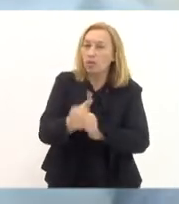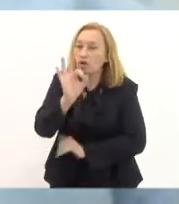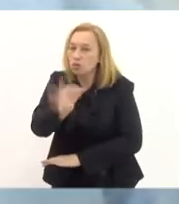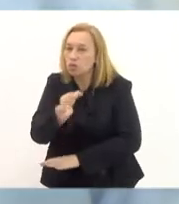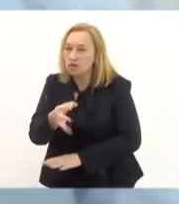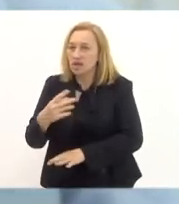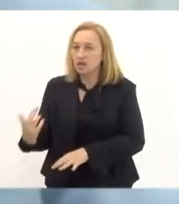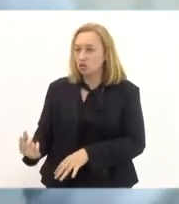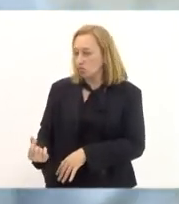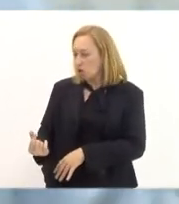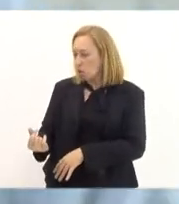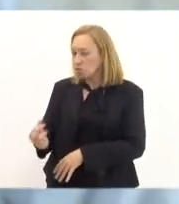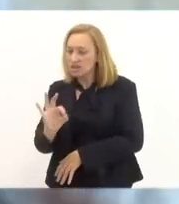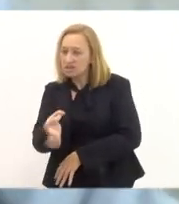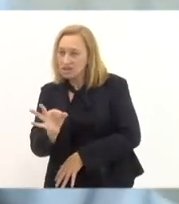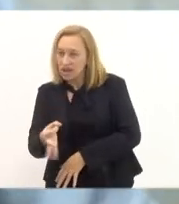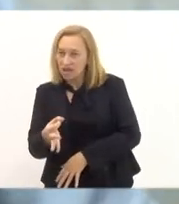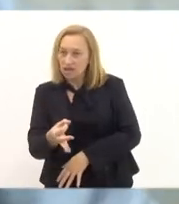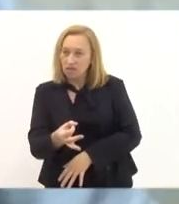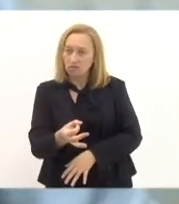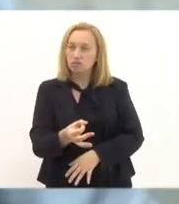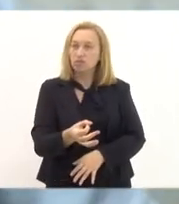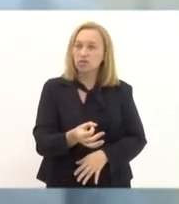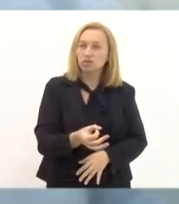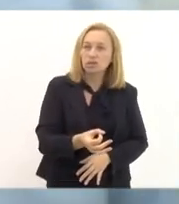valor da passagem tá